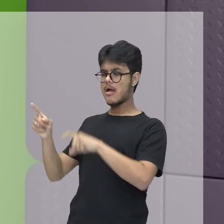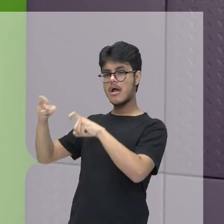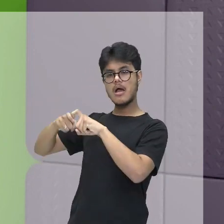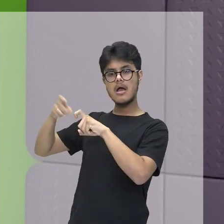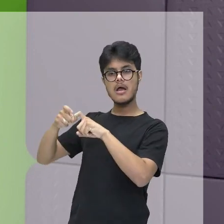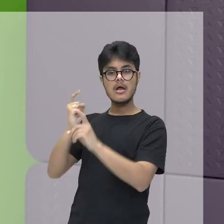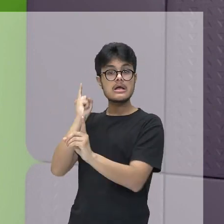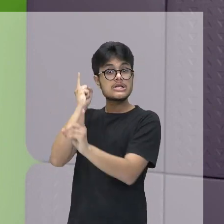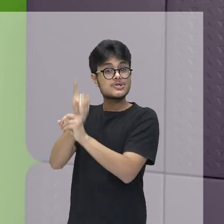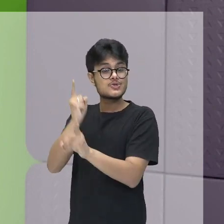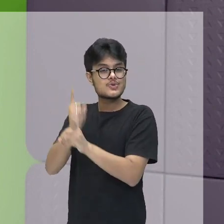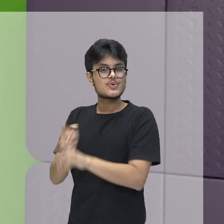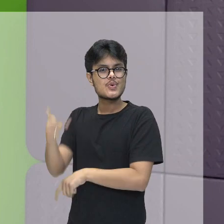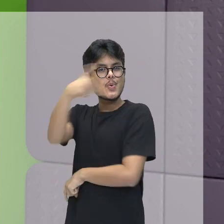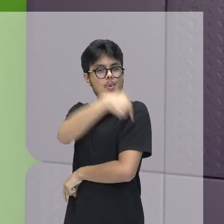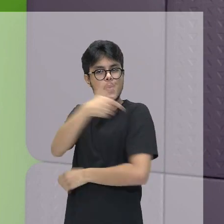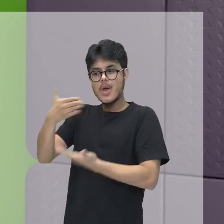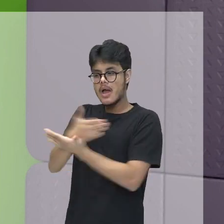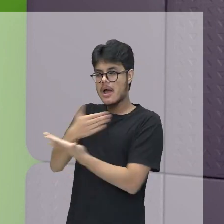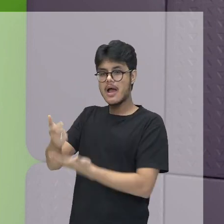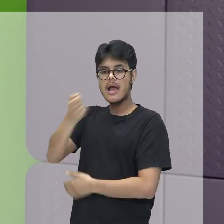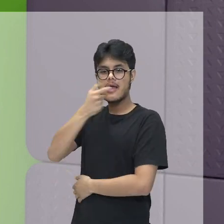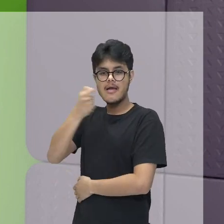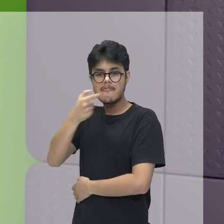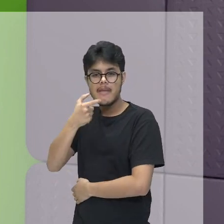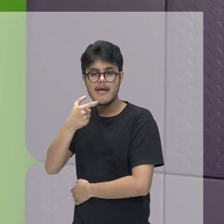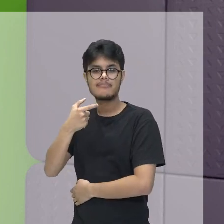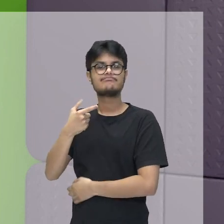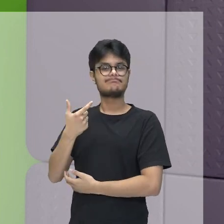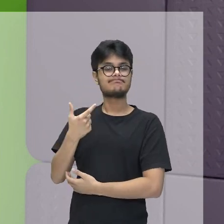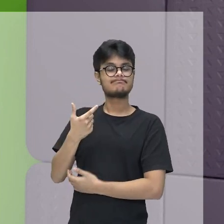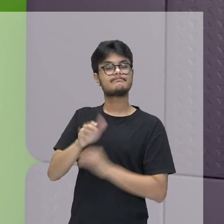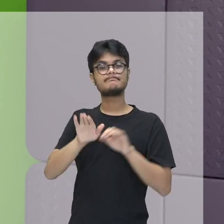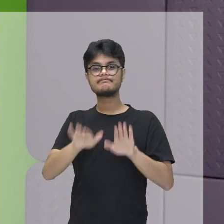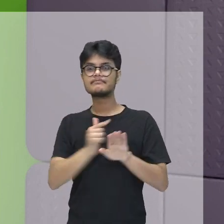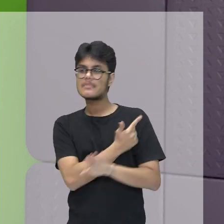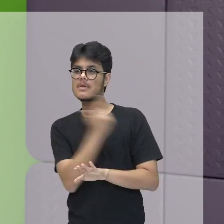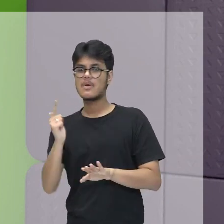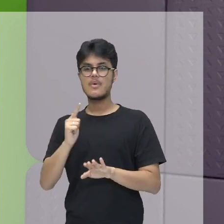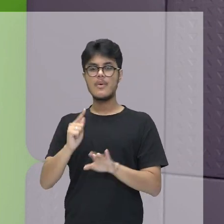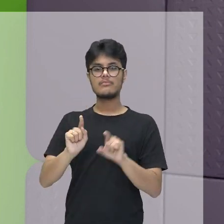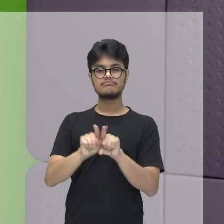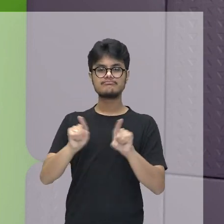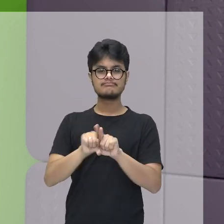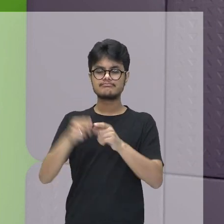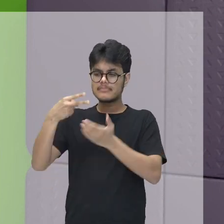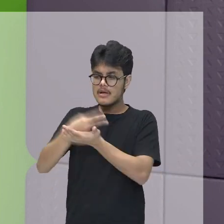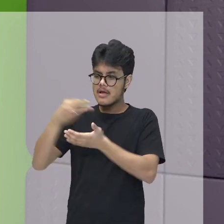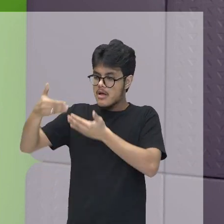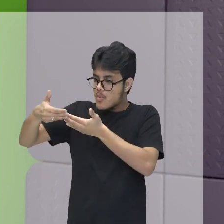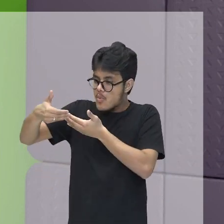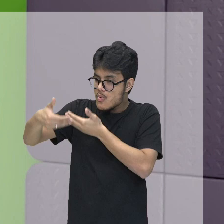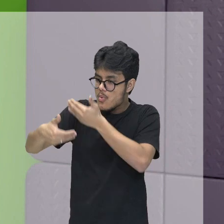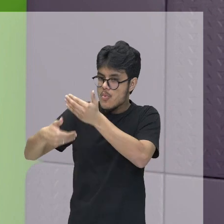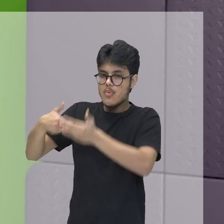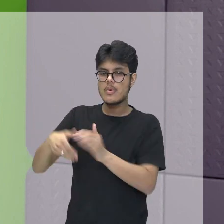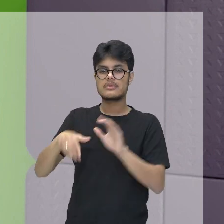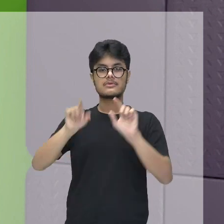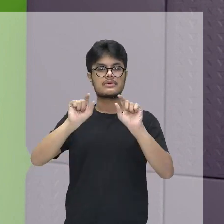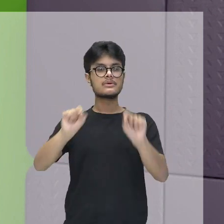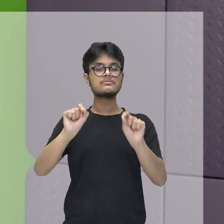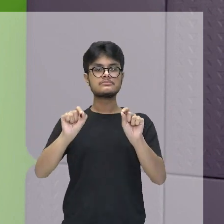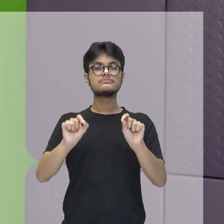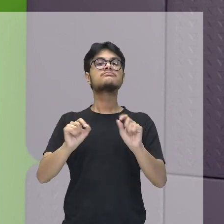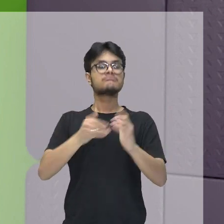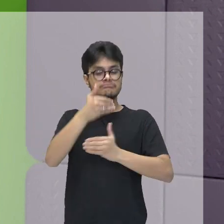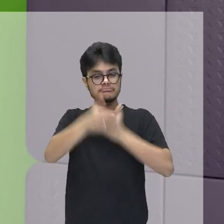descoberta da penicilina, de algumas outras vacinas também, né? A continuidade também da questão, por exemplo, o